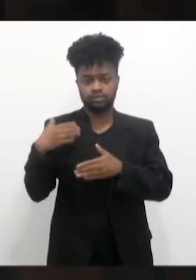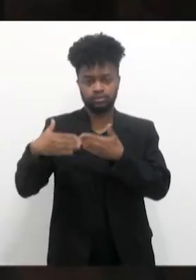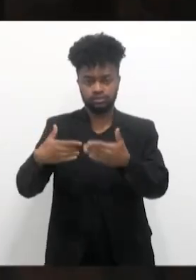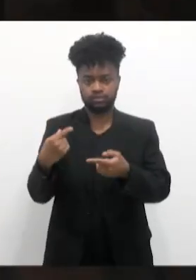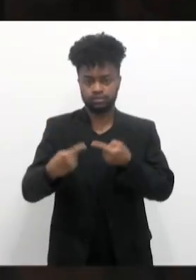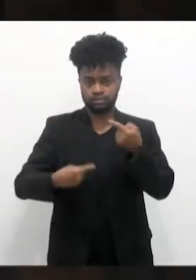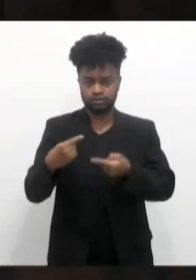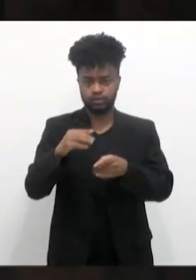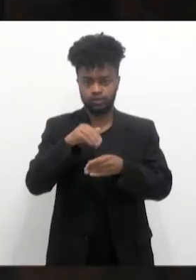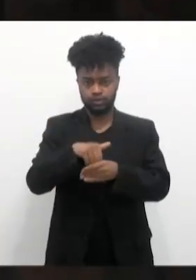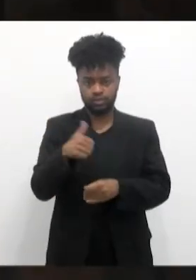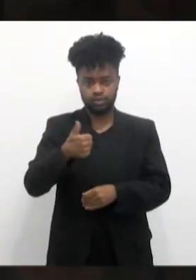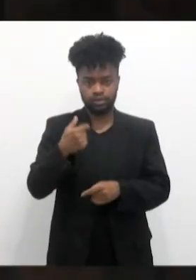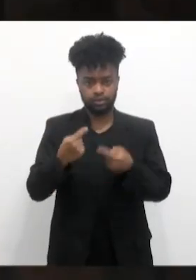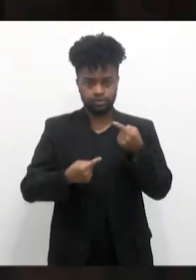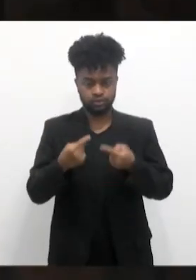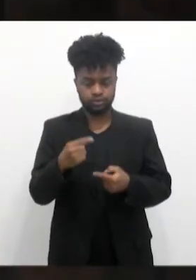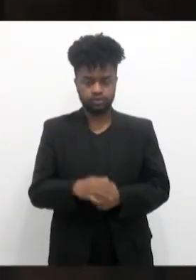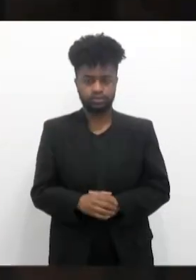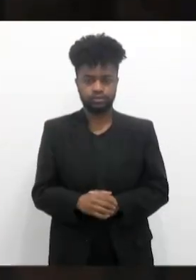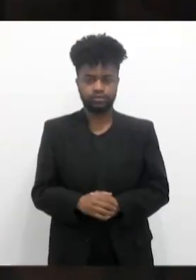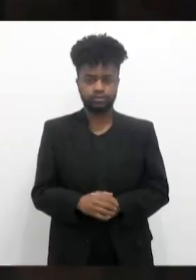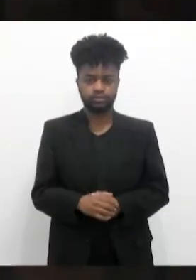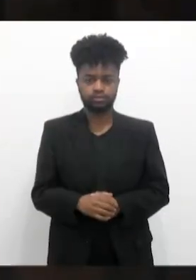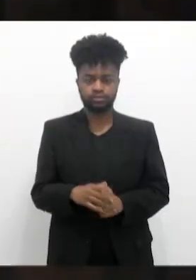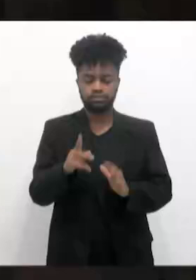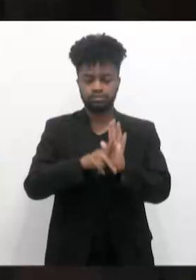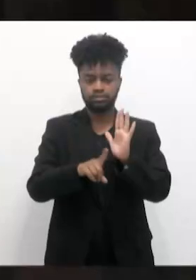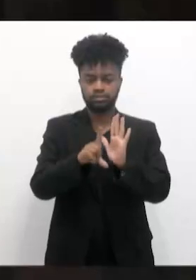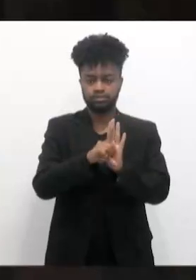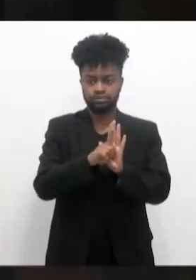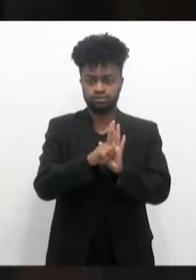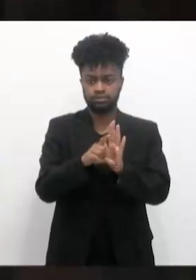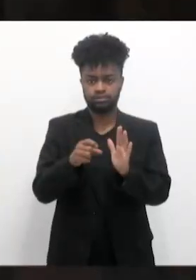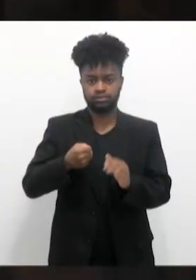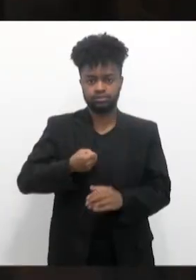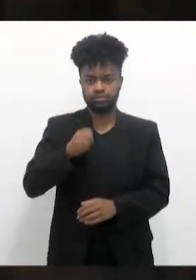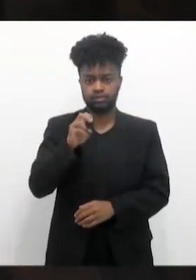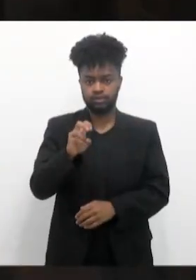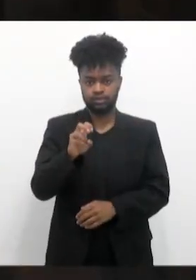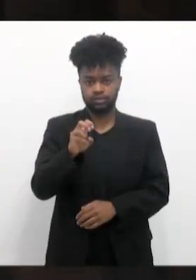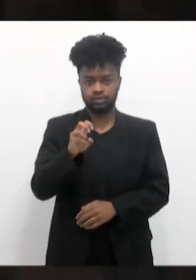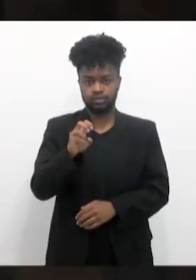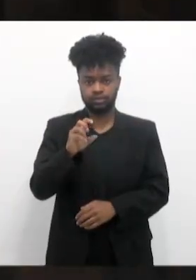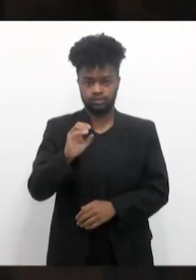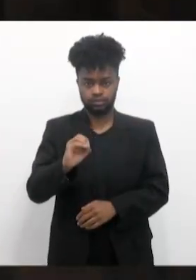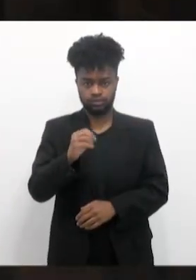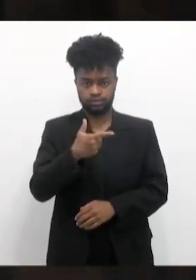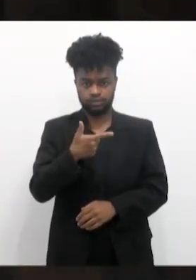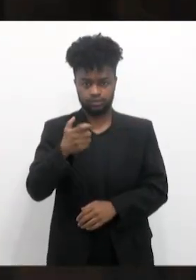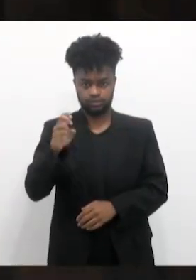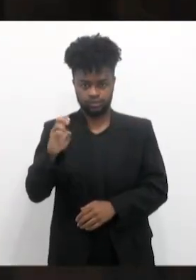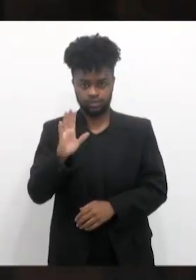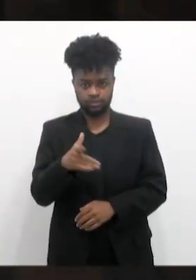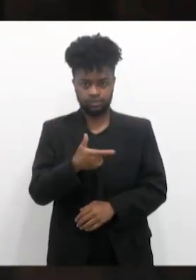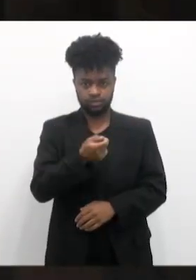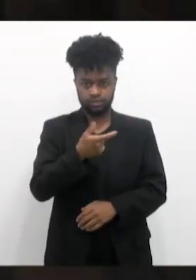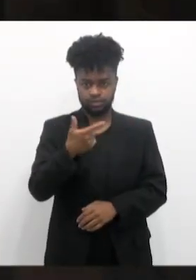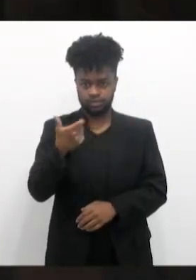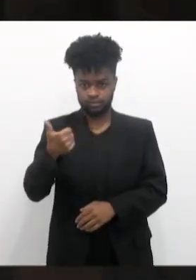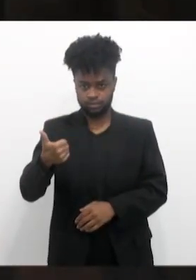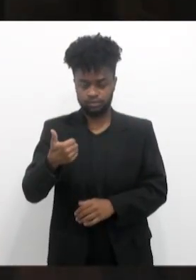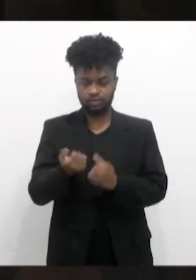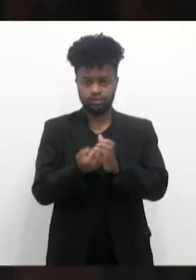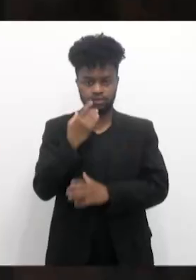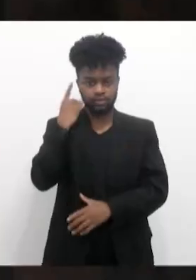em votação, em primeira discussão. Projeto de lei número 5.025 de 2021, de autoria dos deputados